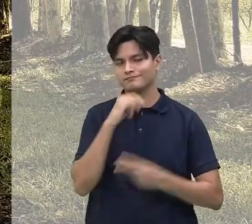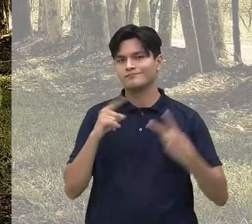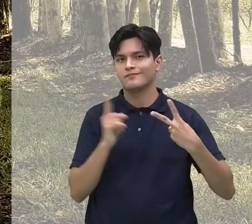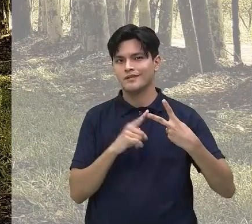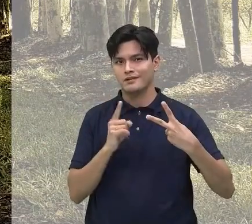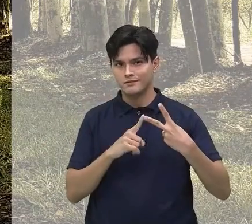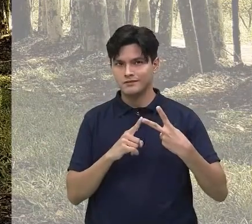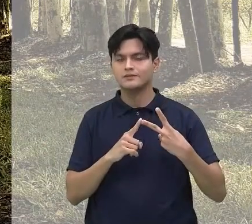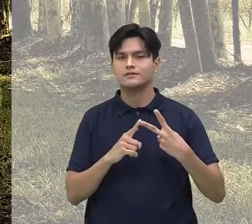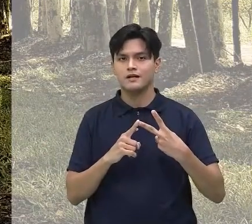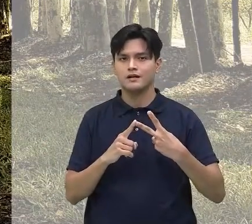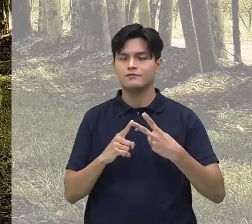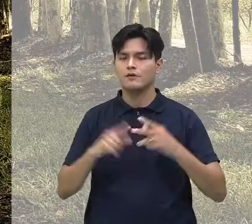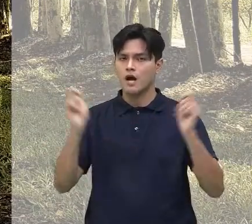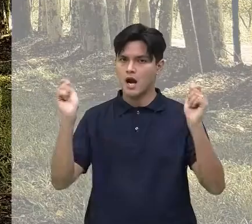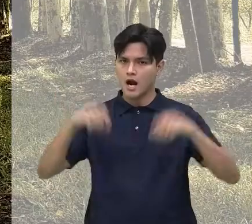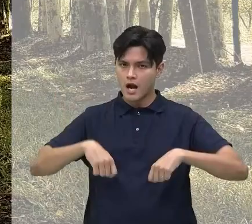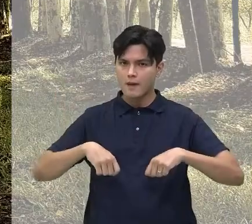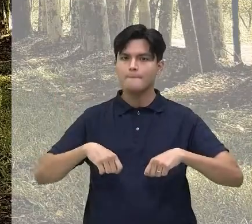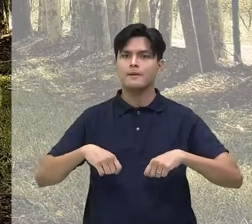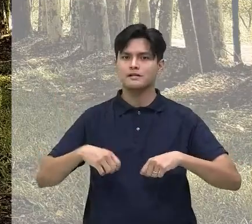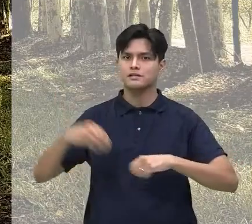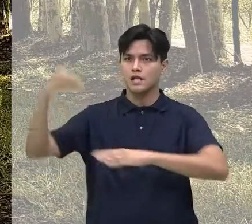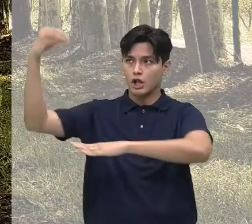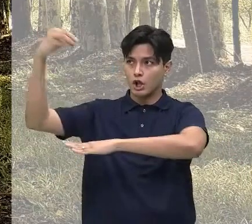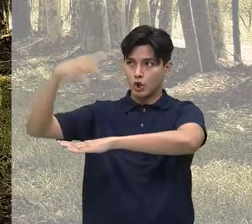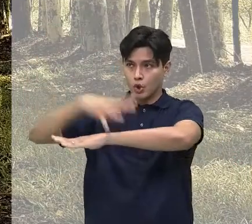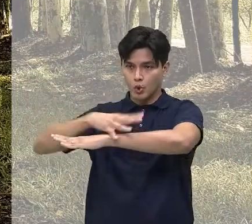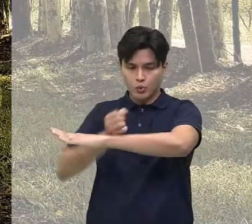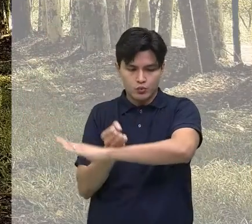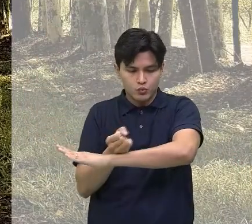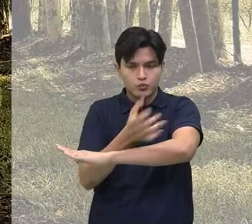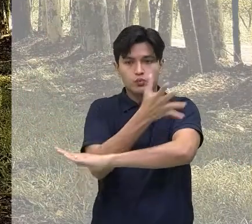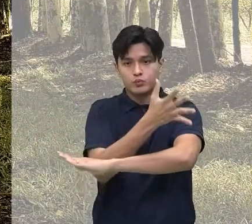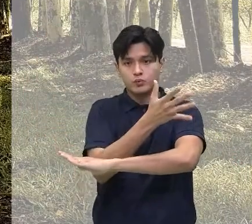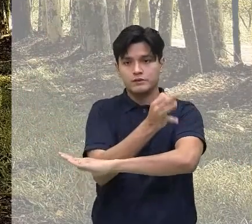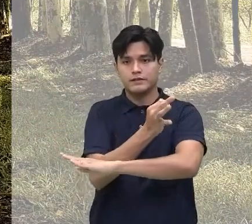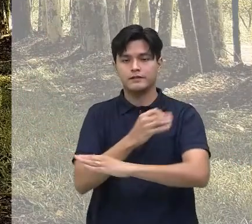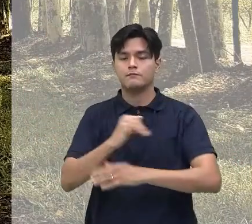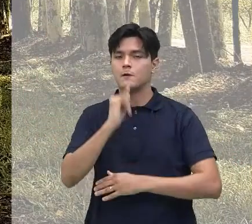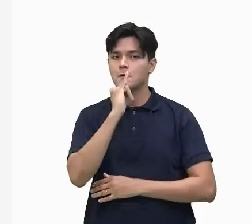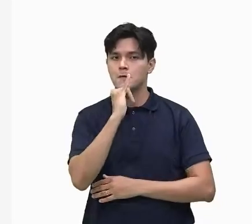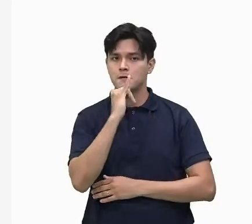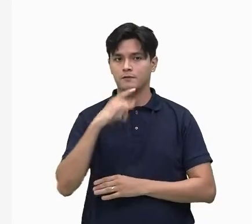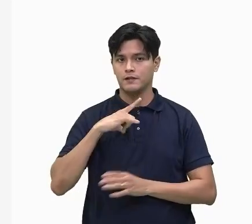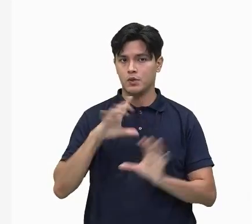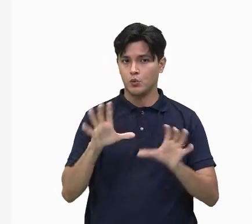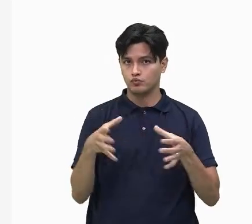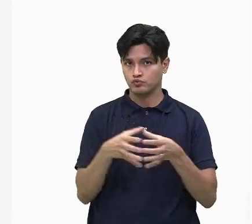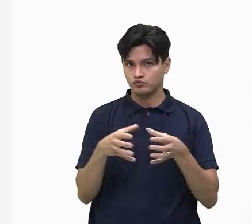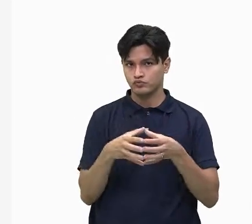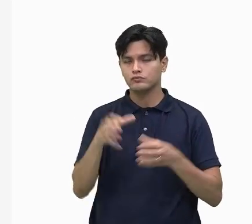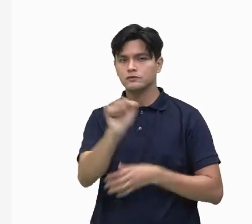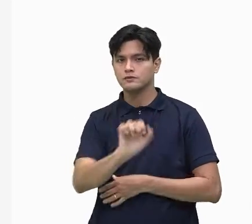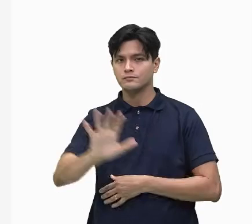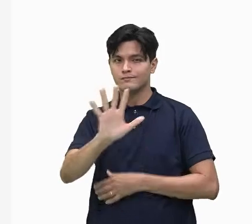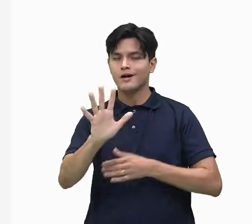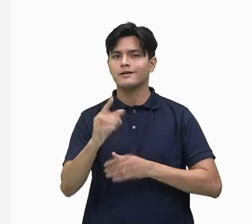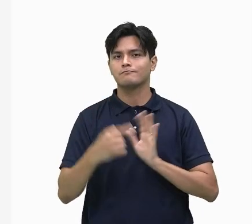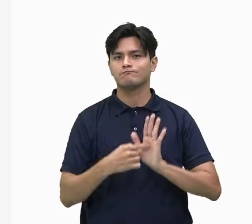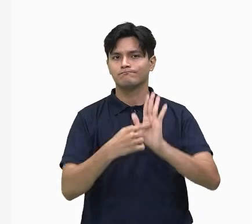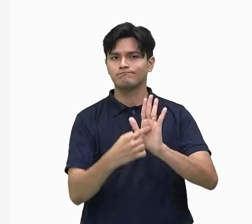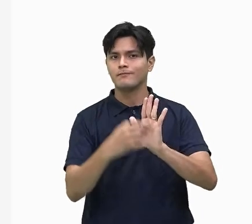refletem a luz que recebem das fontes primárias. E aí nós temos também aqui um conjunto de imagem com alguns